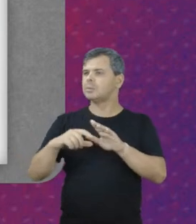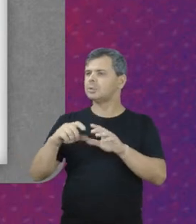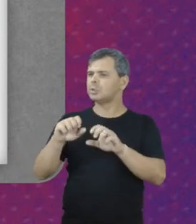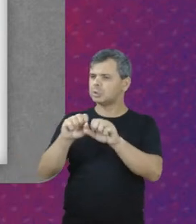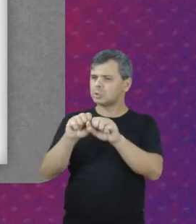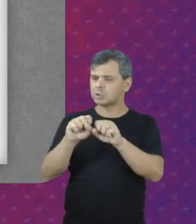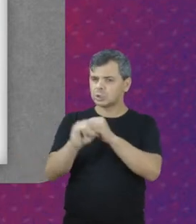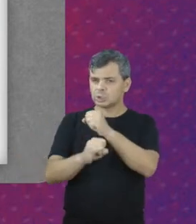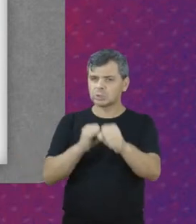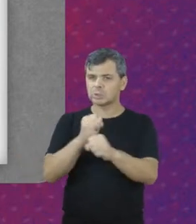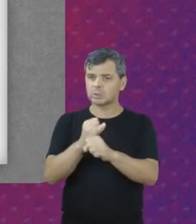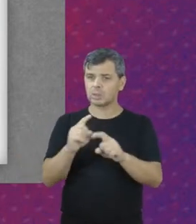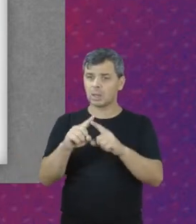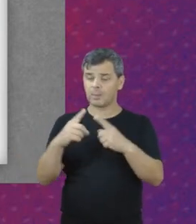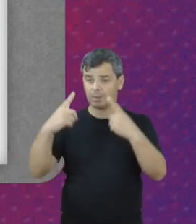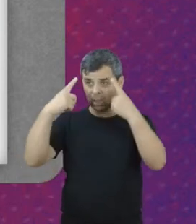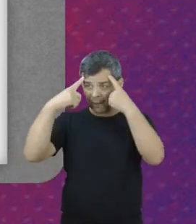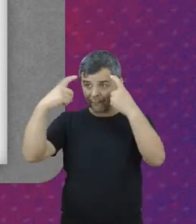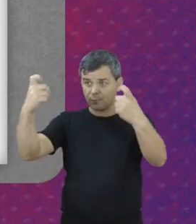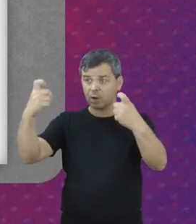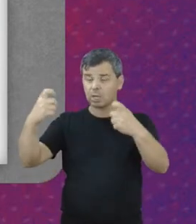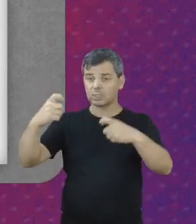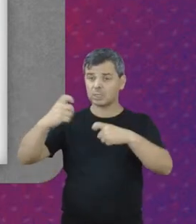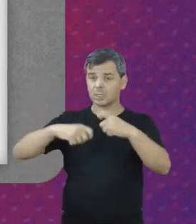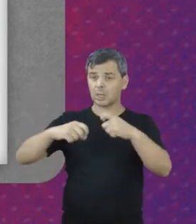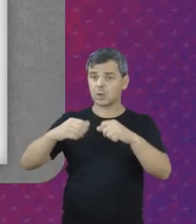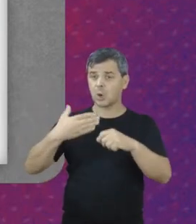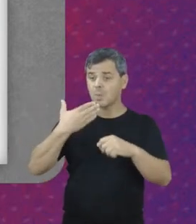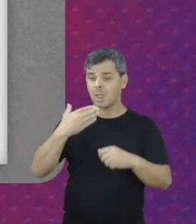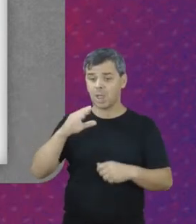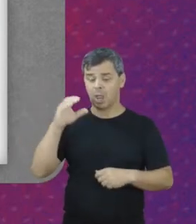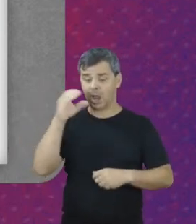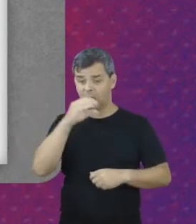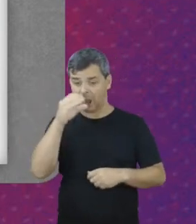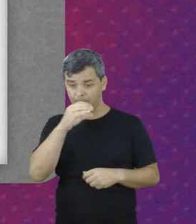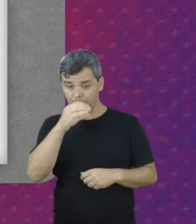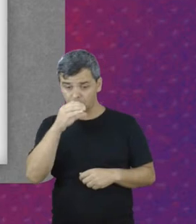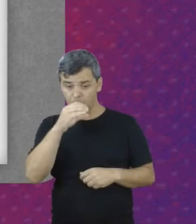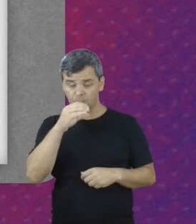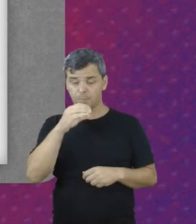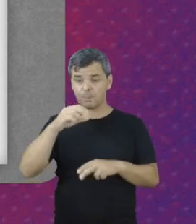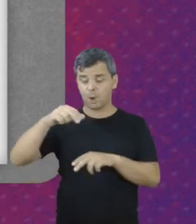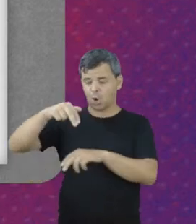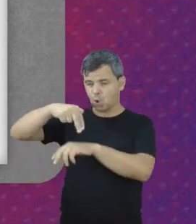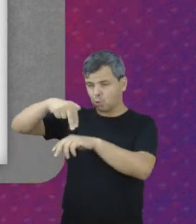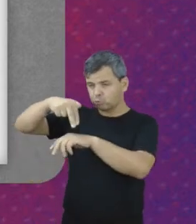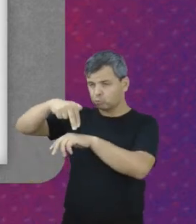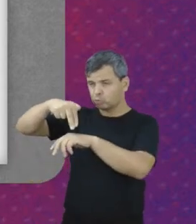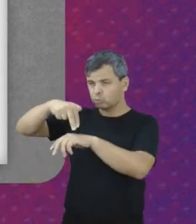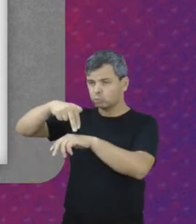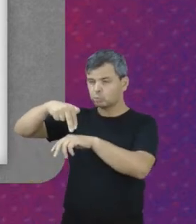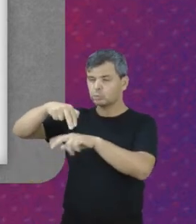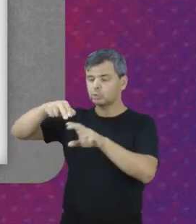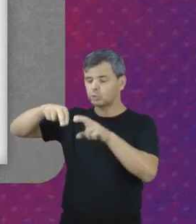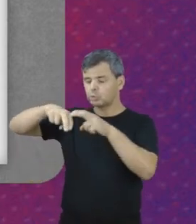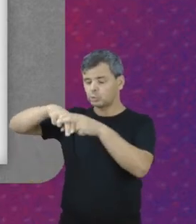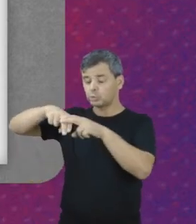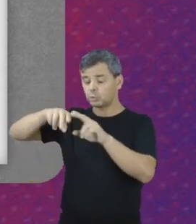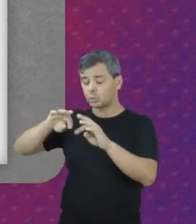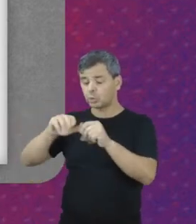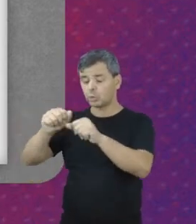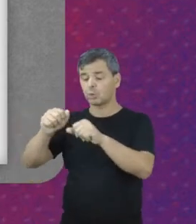que oferece garantias às vítimas de violência sexual, como atendimento imediato pelo SUS, né? Amparo médico, psicológico e social, tudo